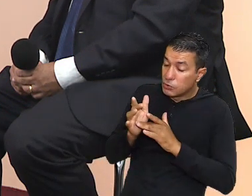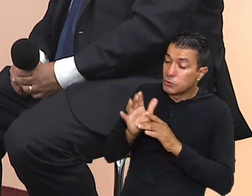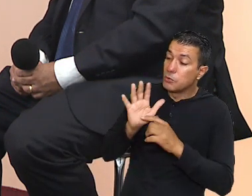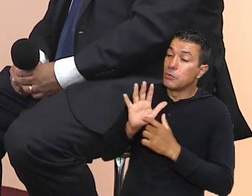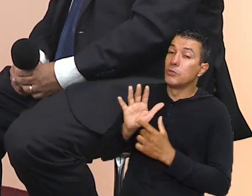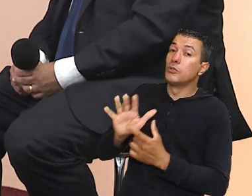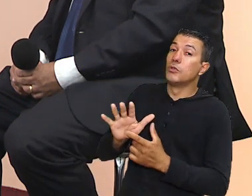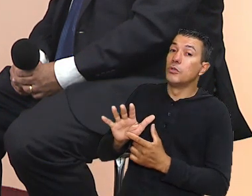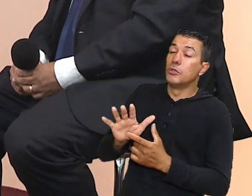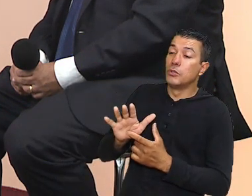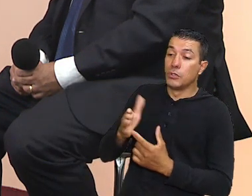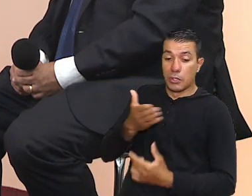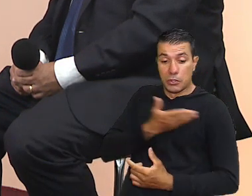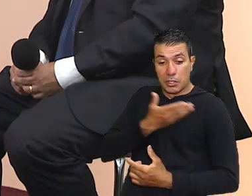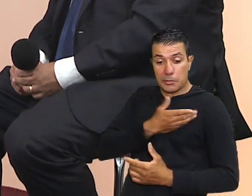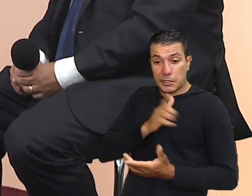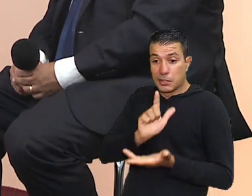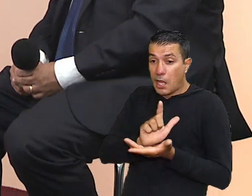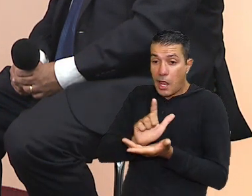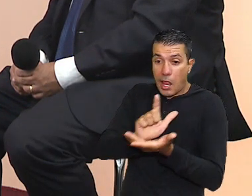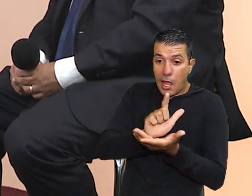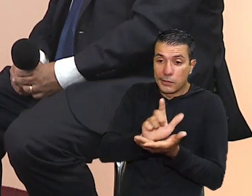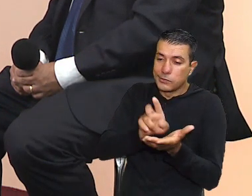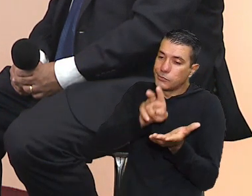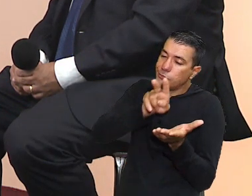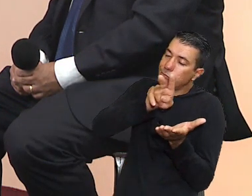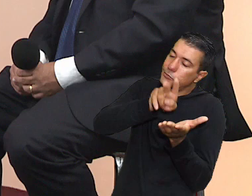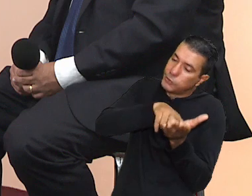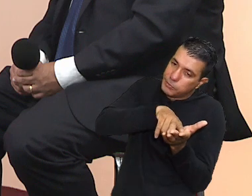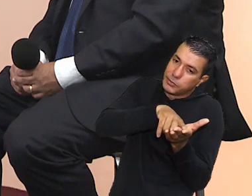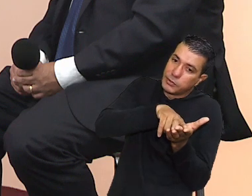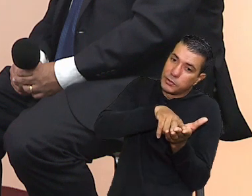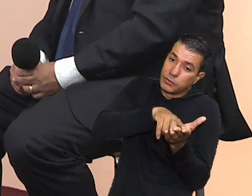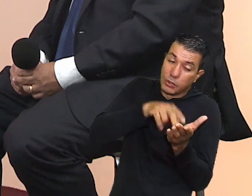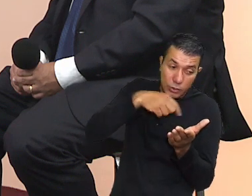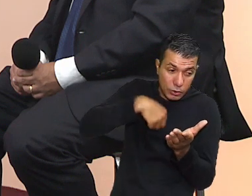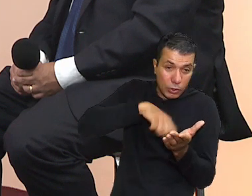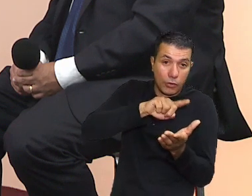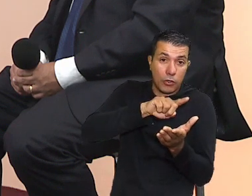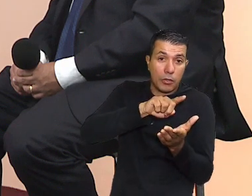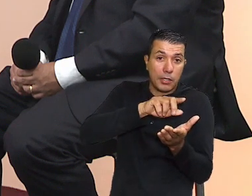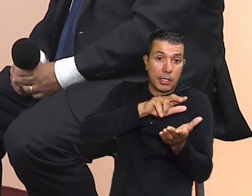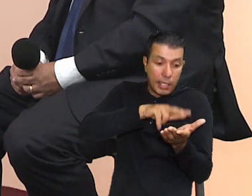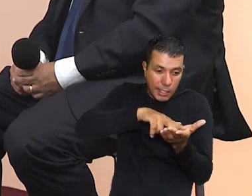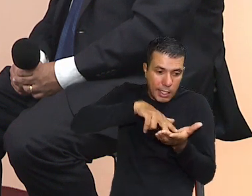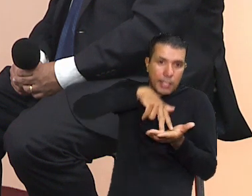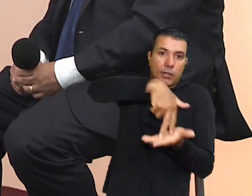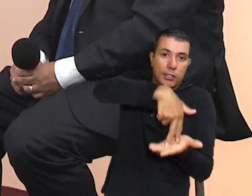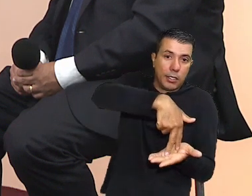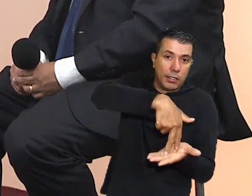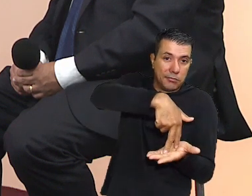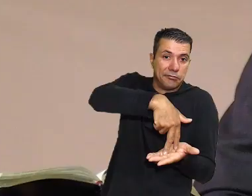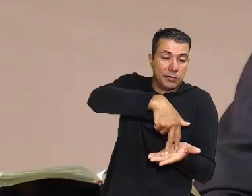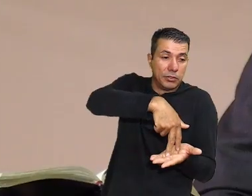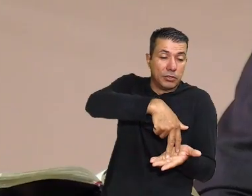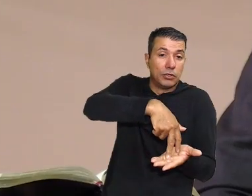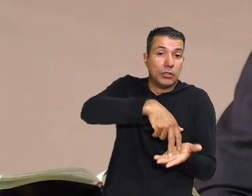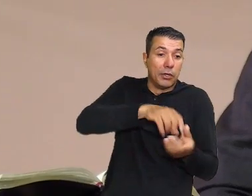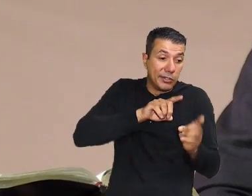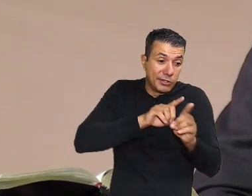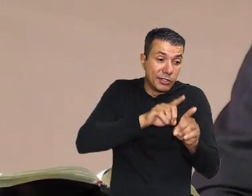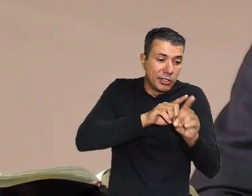acrescentou, nosso amigo Lázaro adormeceu, mas vou para despertá-lo. Disseram-lhe, pois, os